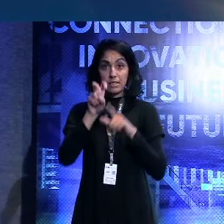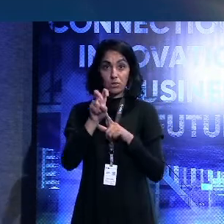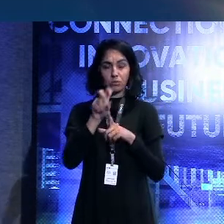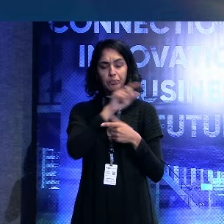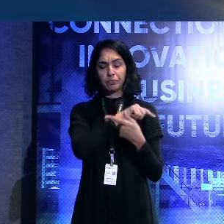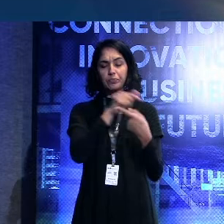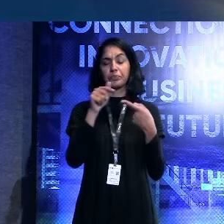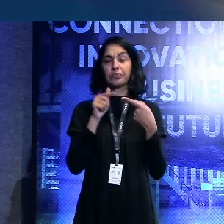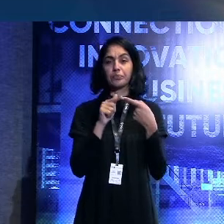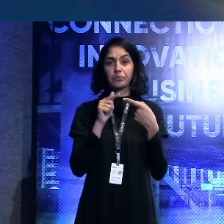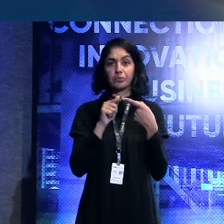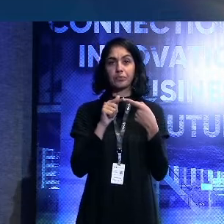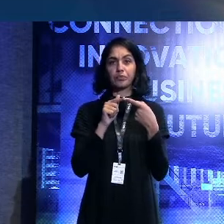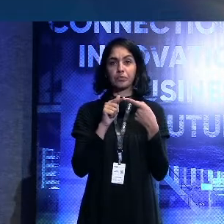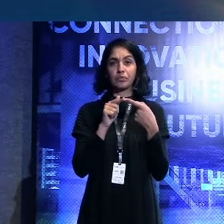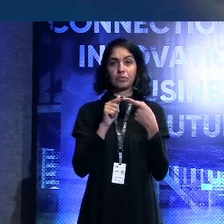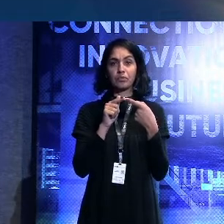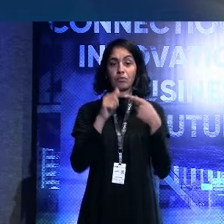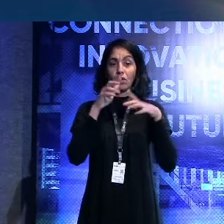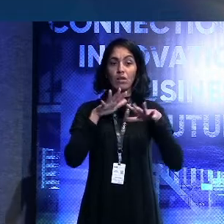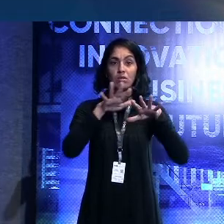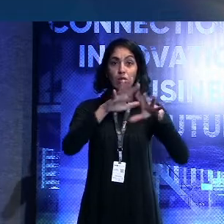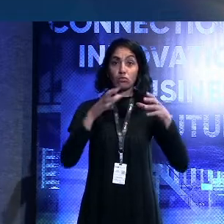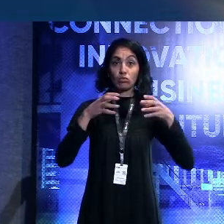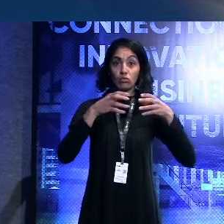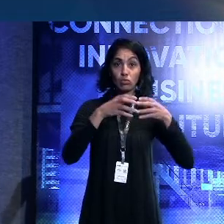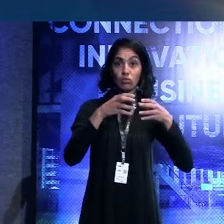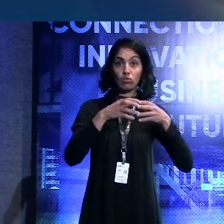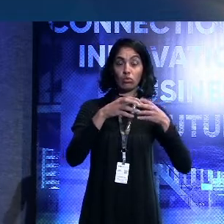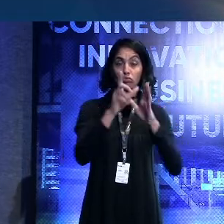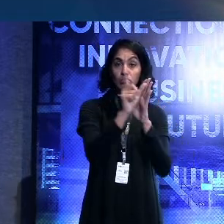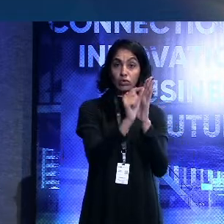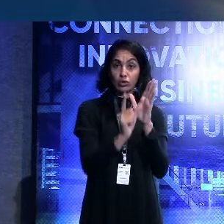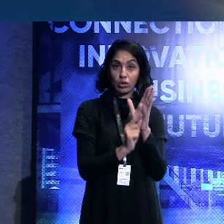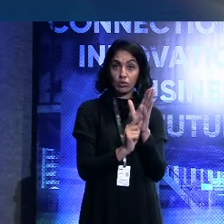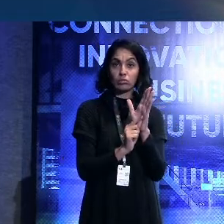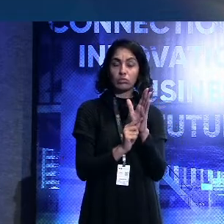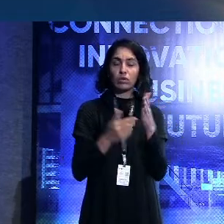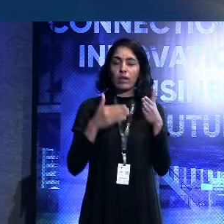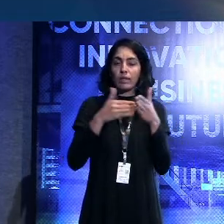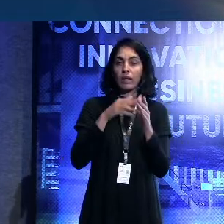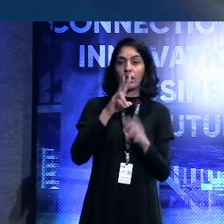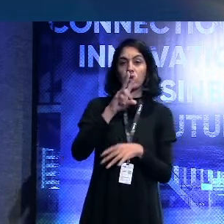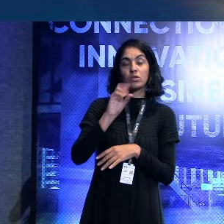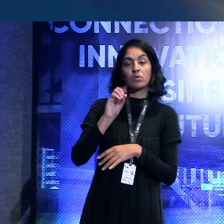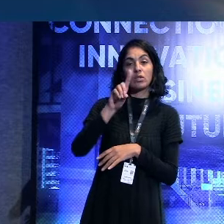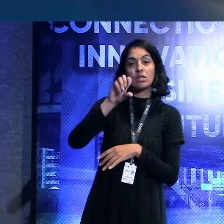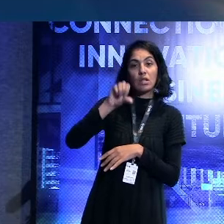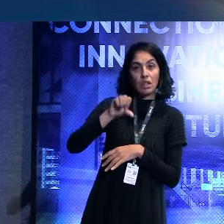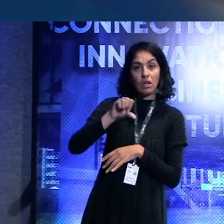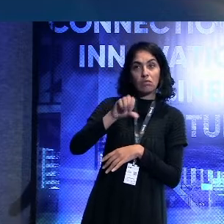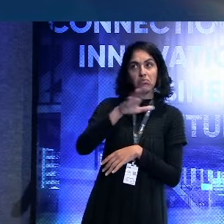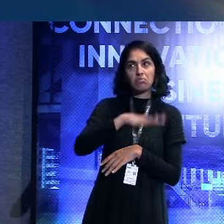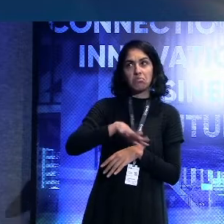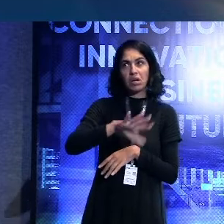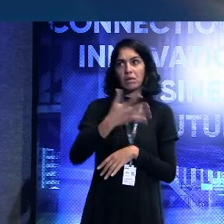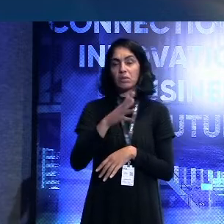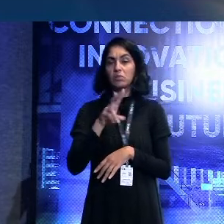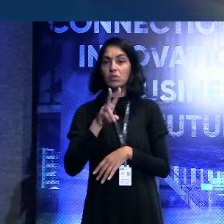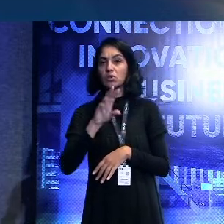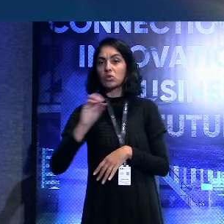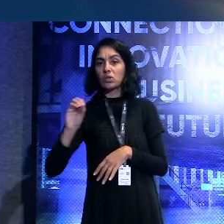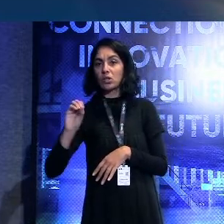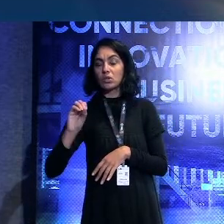pilar, a internalização das equipes de produtos digitais. Então, até 2019, a nossa área contava ali com mais ou menos 200 pessoas, eram